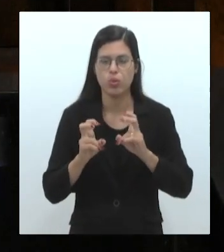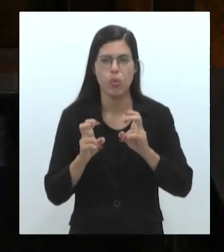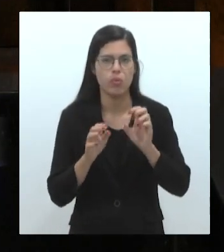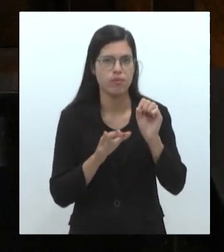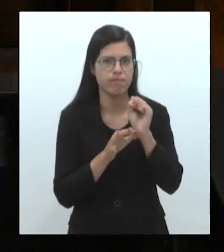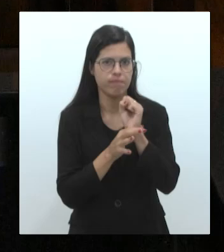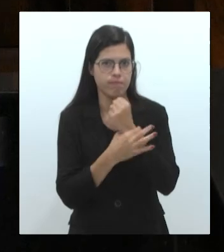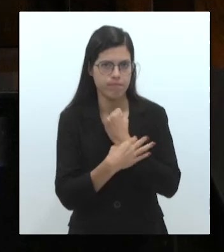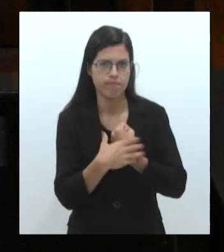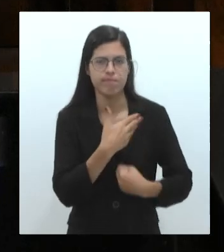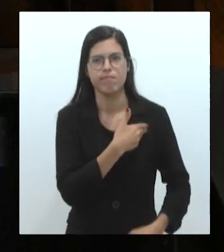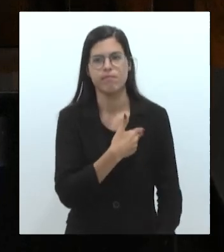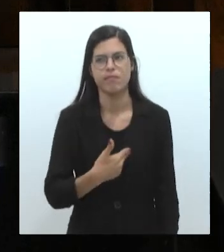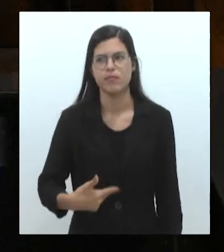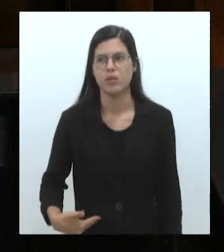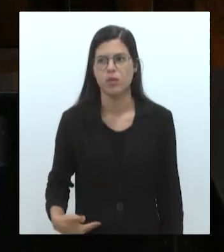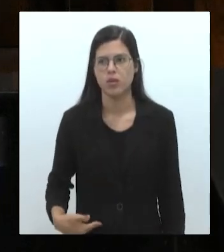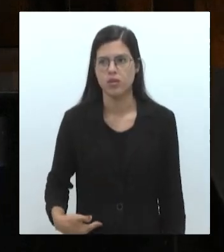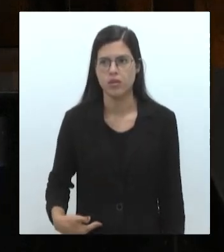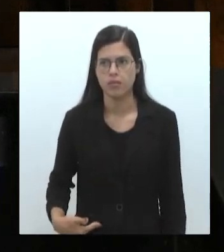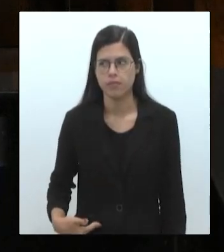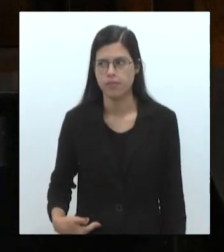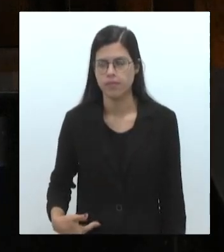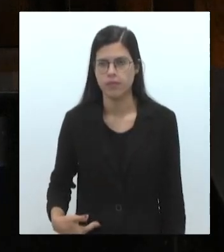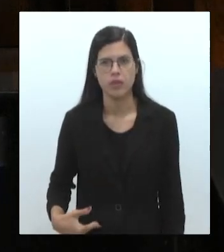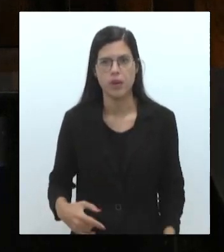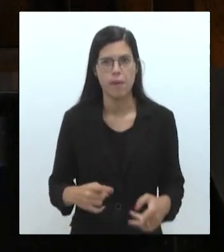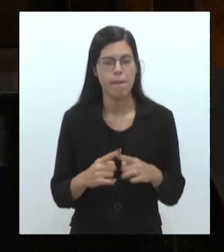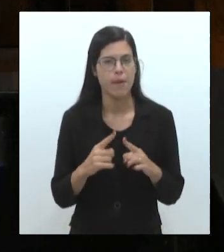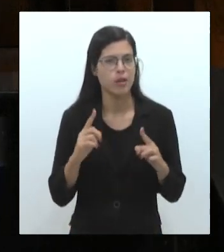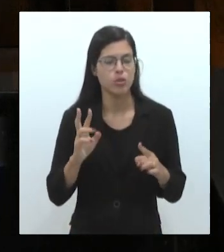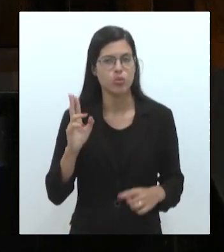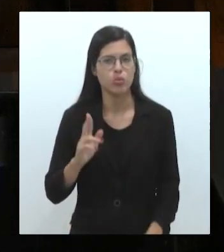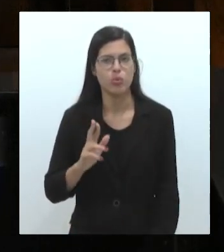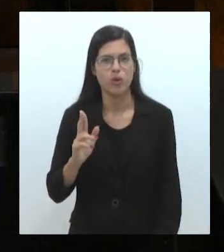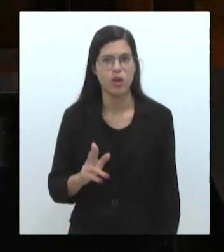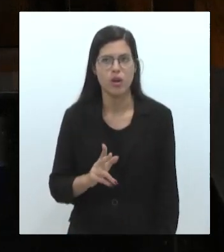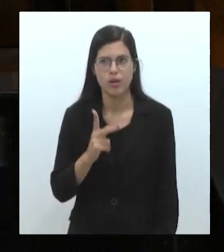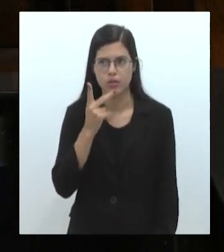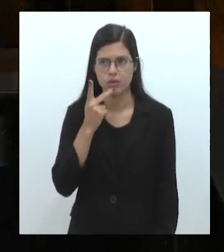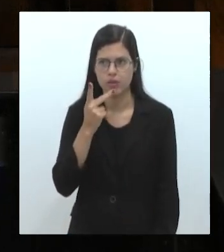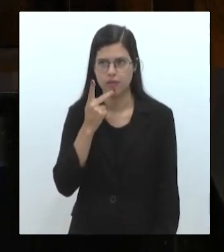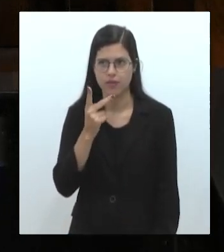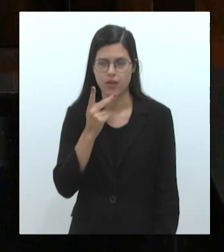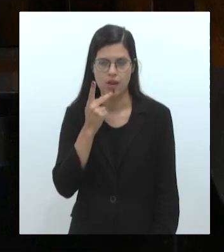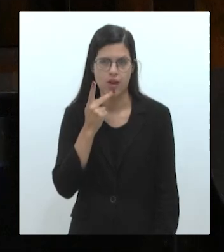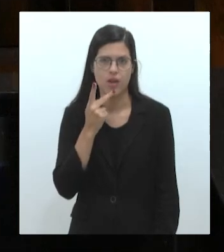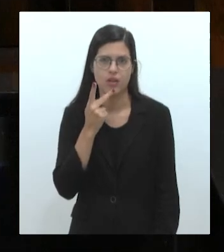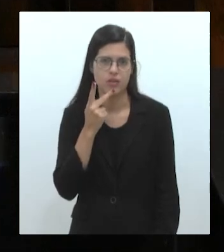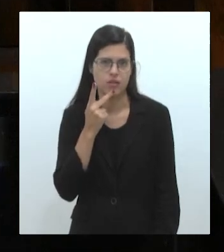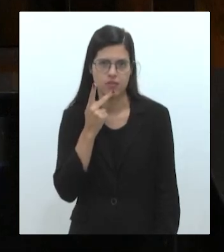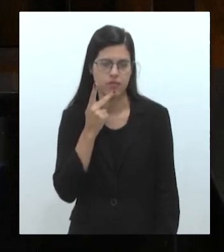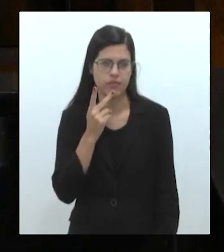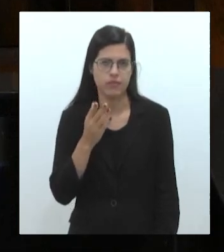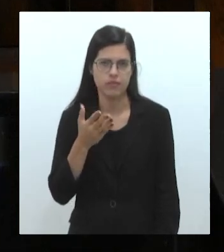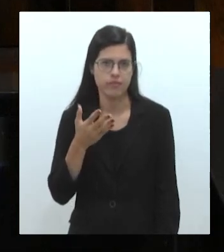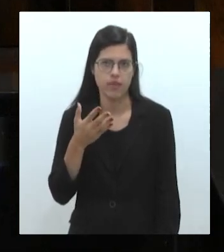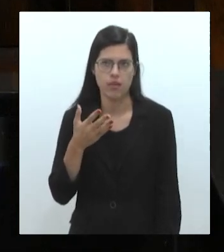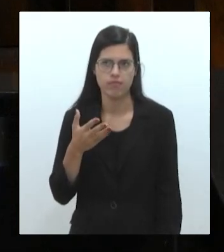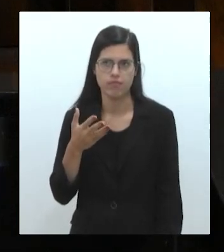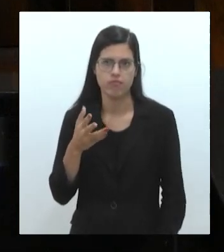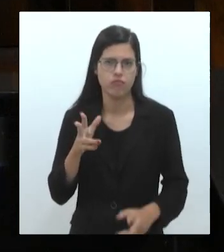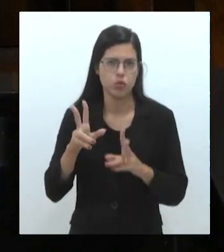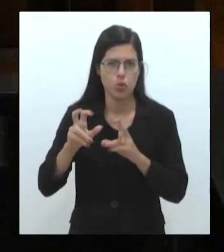segurança pública, mas não o que se fala corriqueiramente. Questão